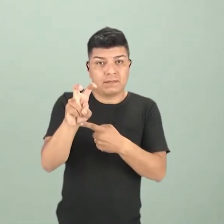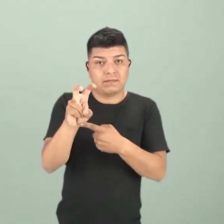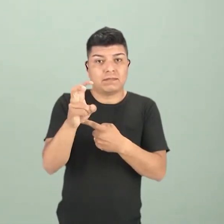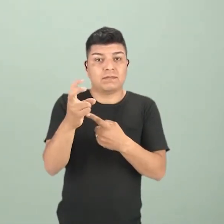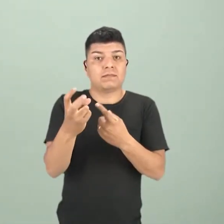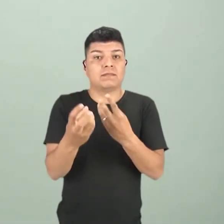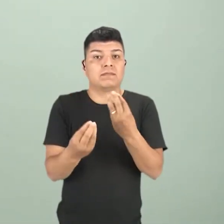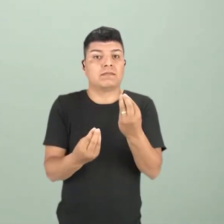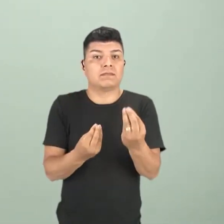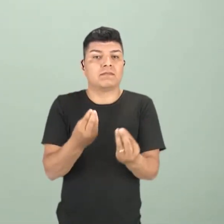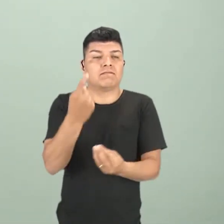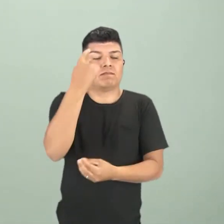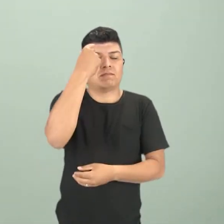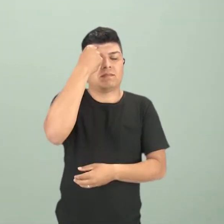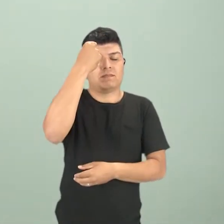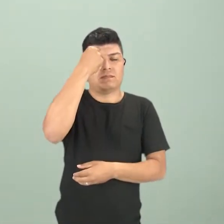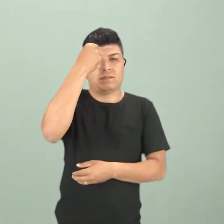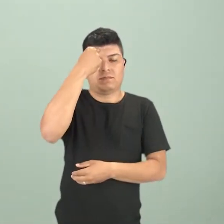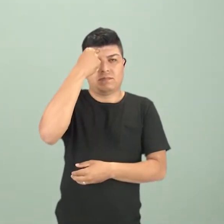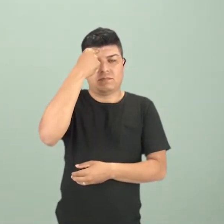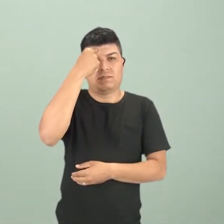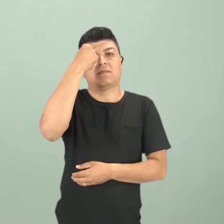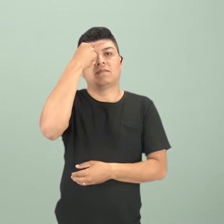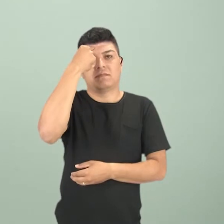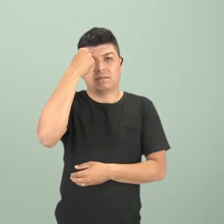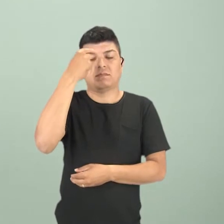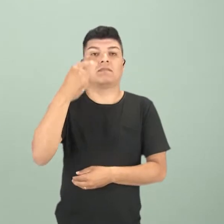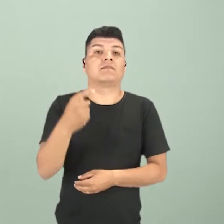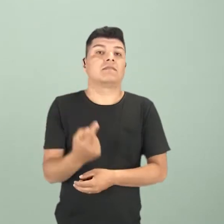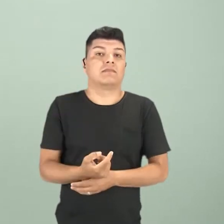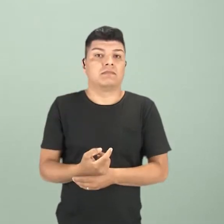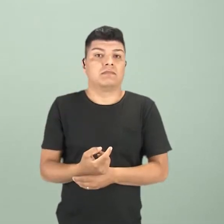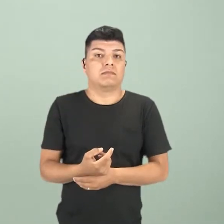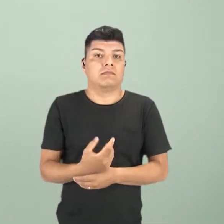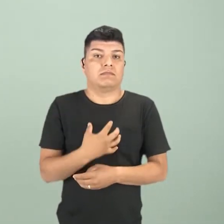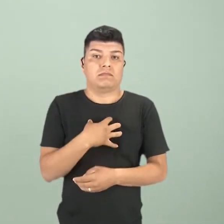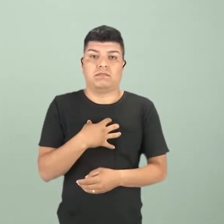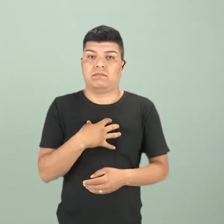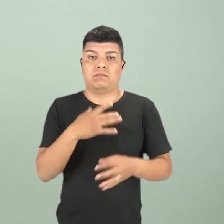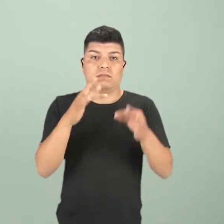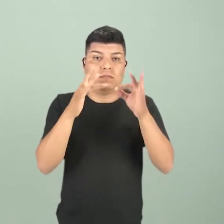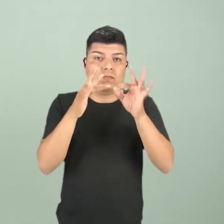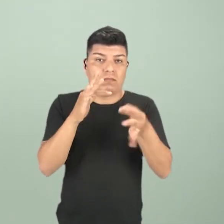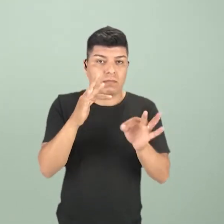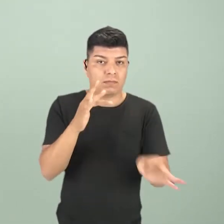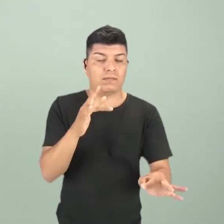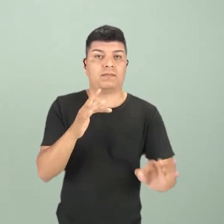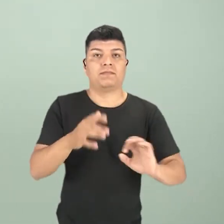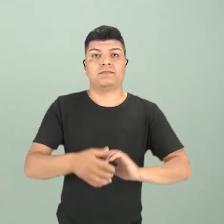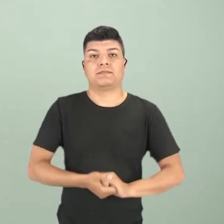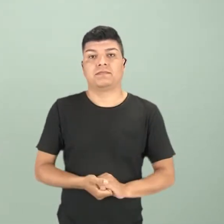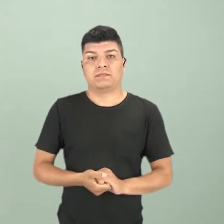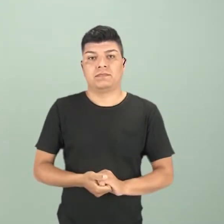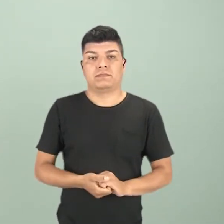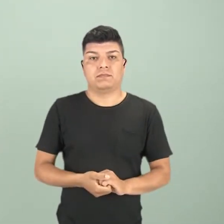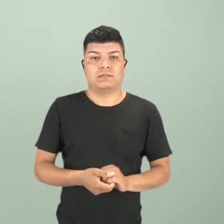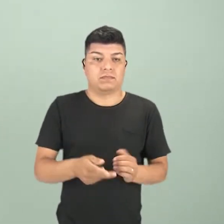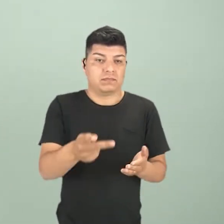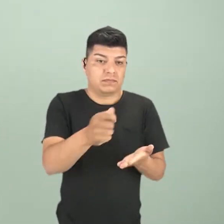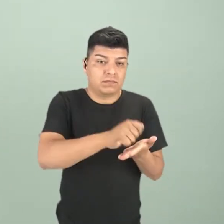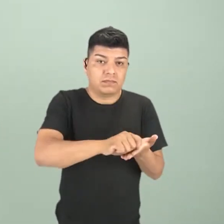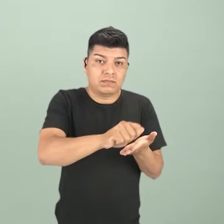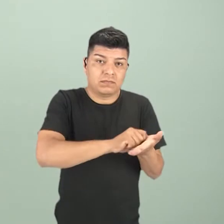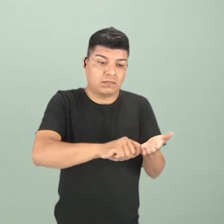maneiras, né, de pensar quanto ao estilo arcádico. Eles colocaram em seus